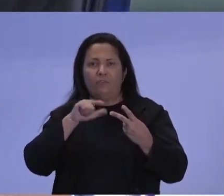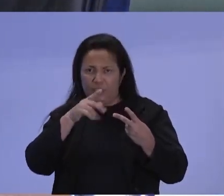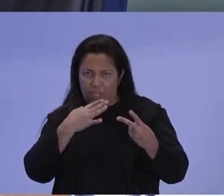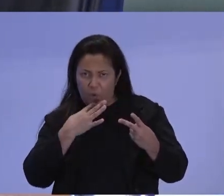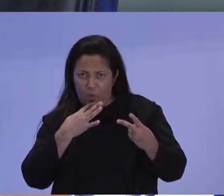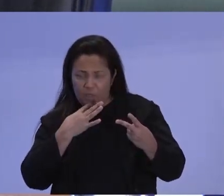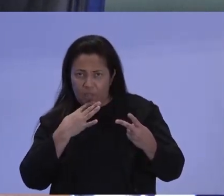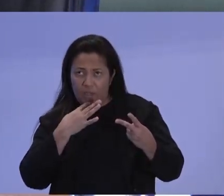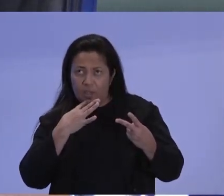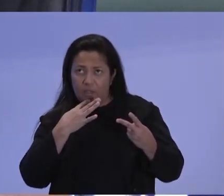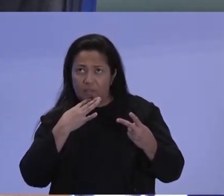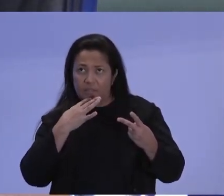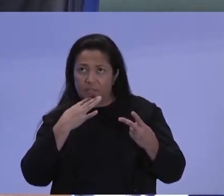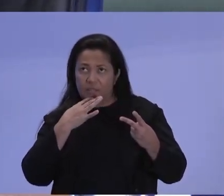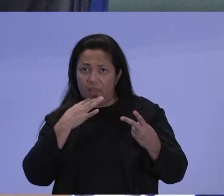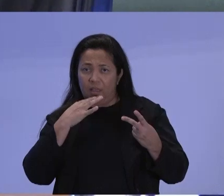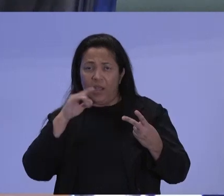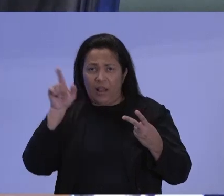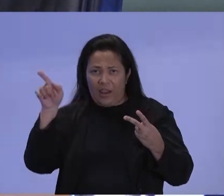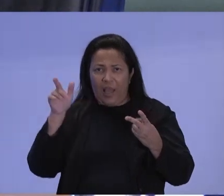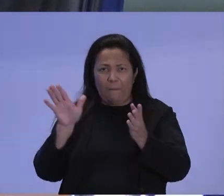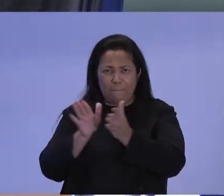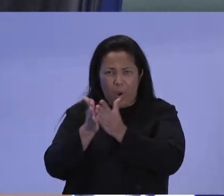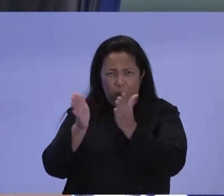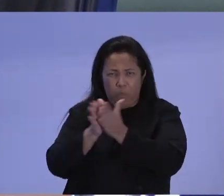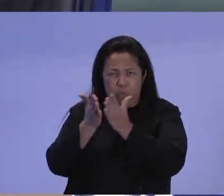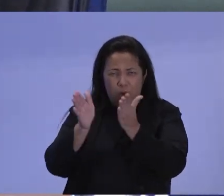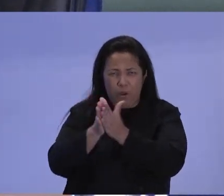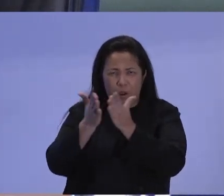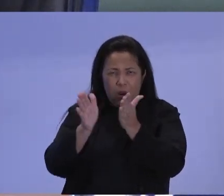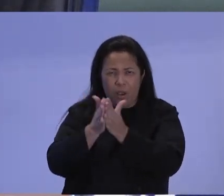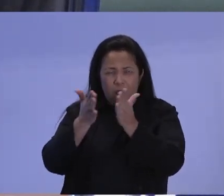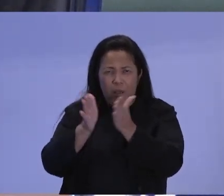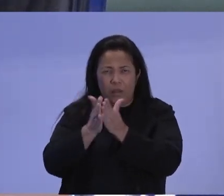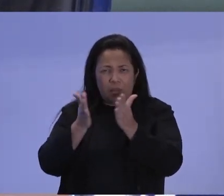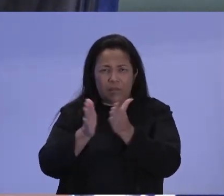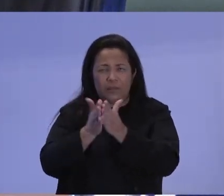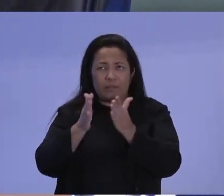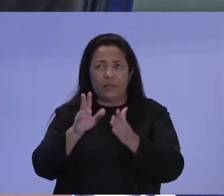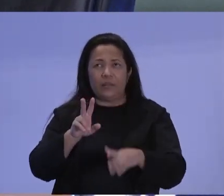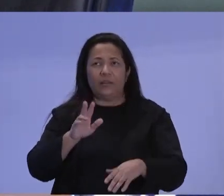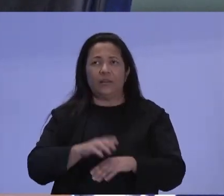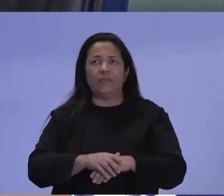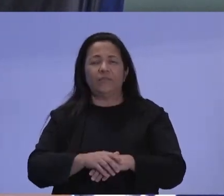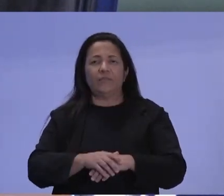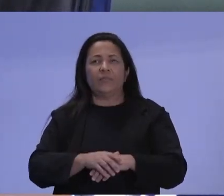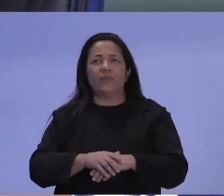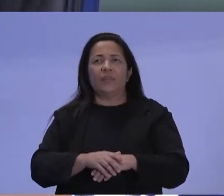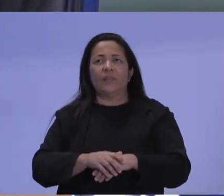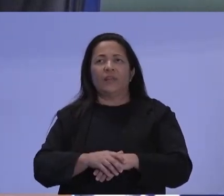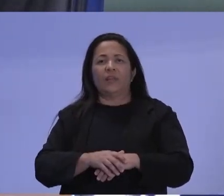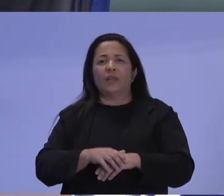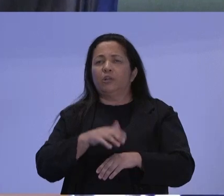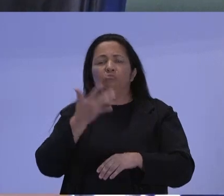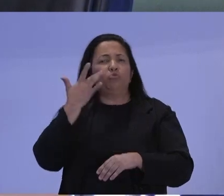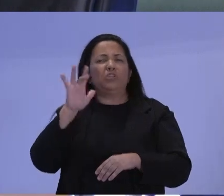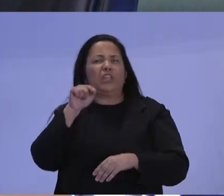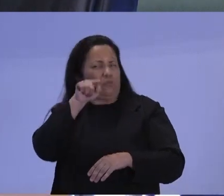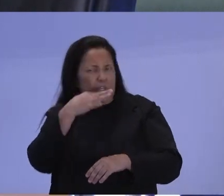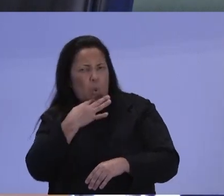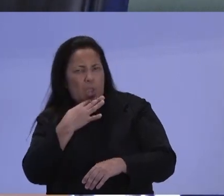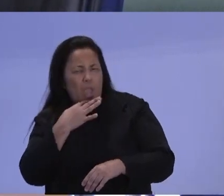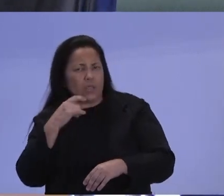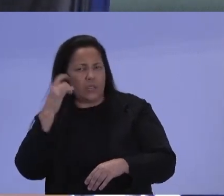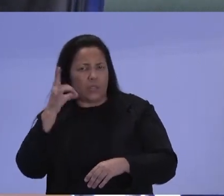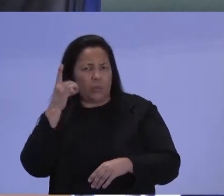se eu vou falar da pobreza extrema, que eu tive o prazer de conhecer e estar lá. Então, nós temos